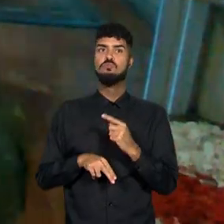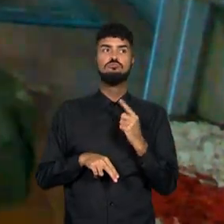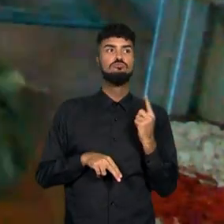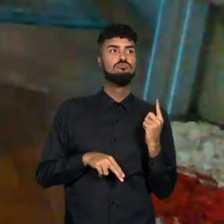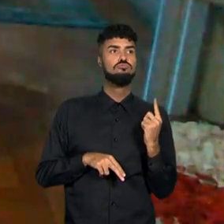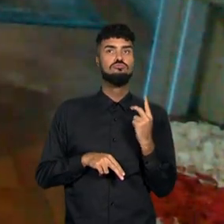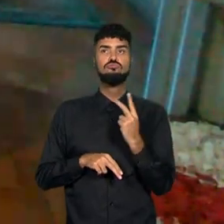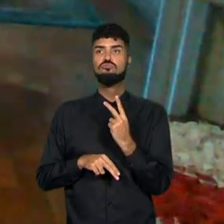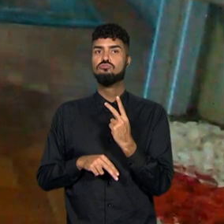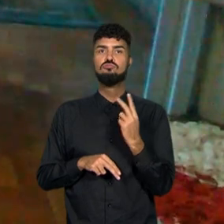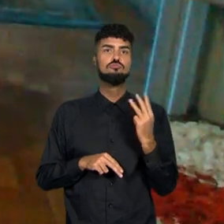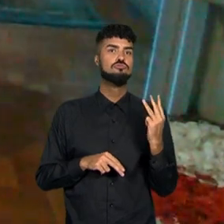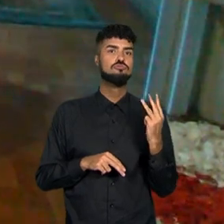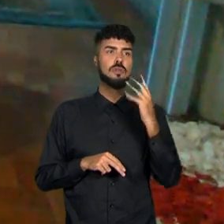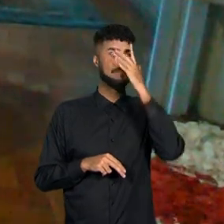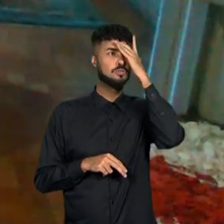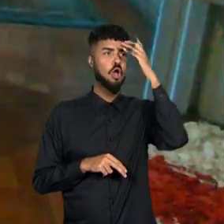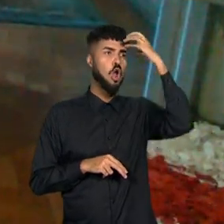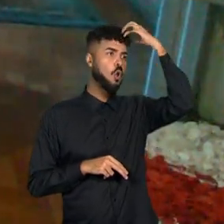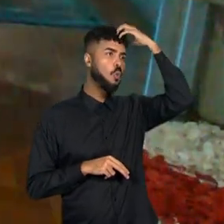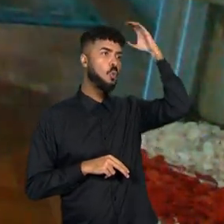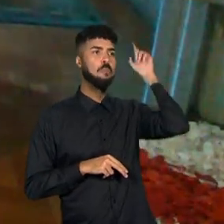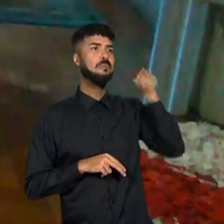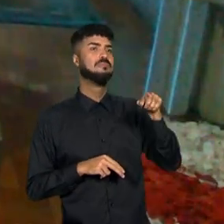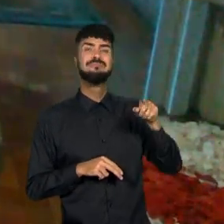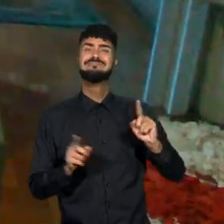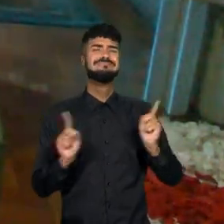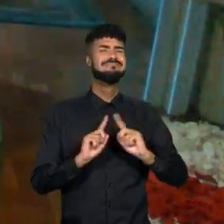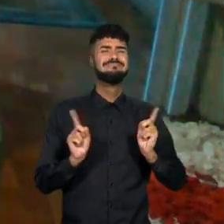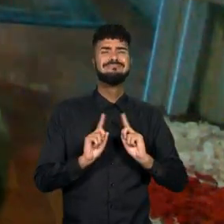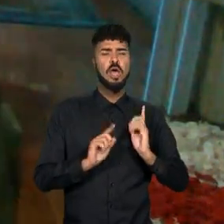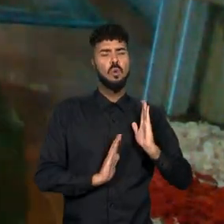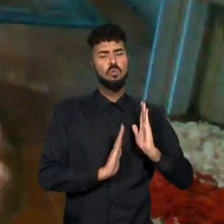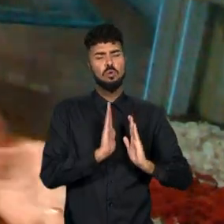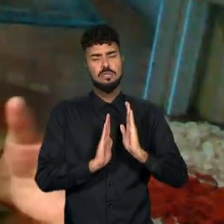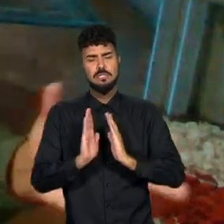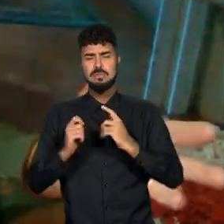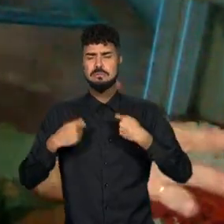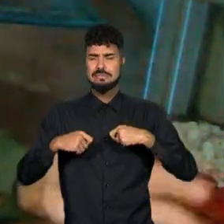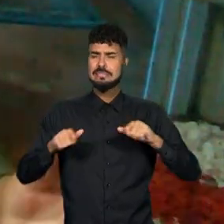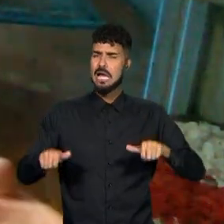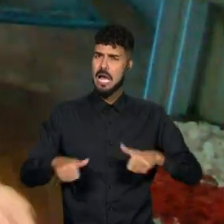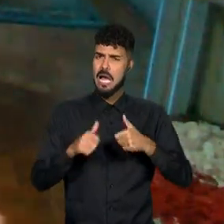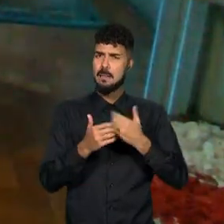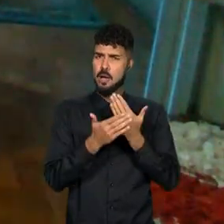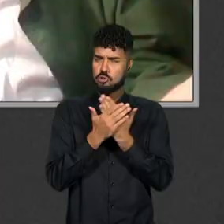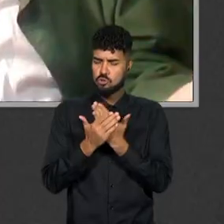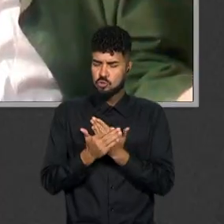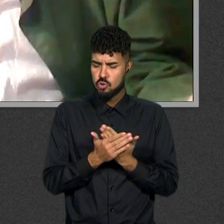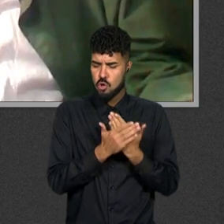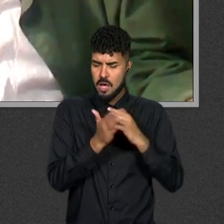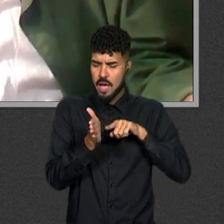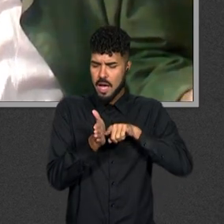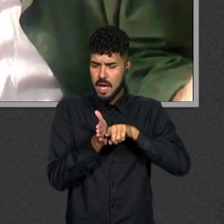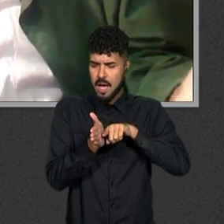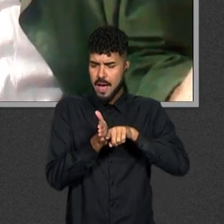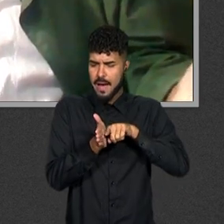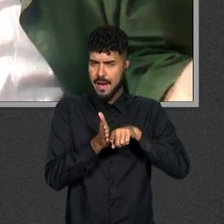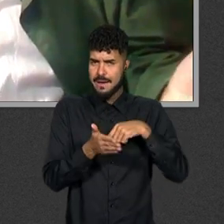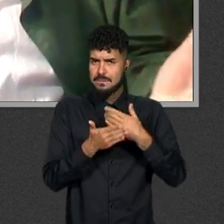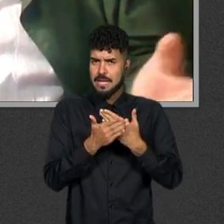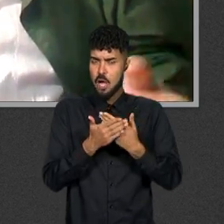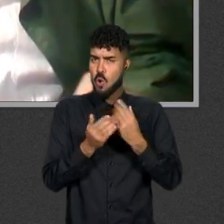três pessoas. Isso é um processo que tem que ser melhor estudado, avaliado. Essa situação